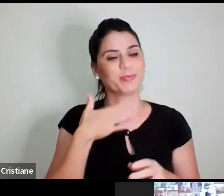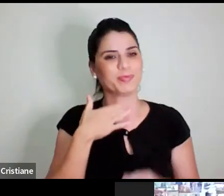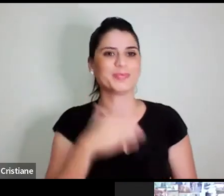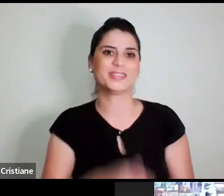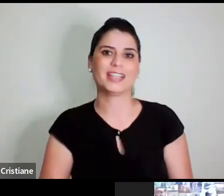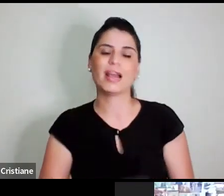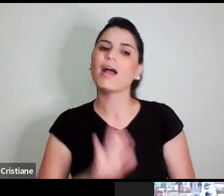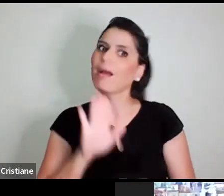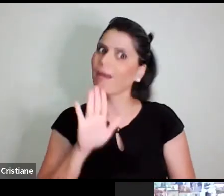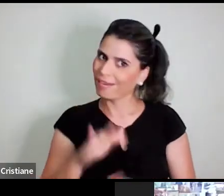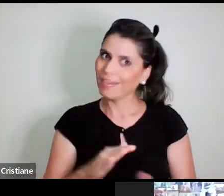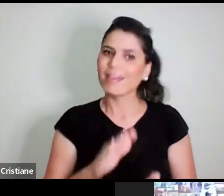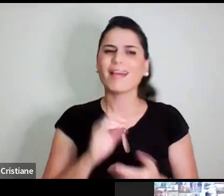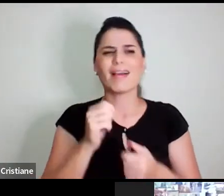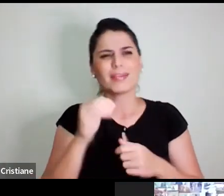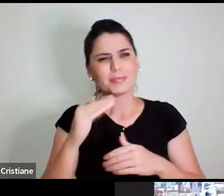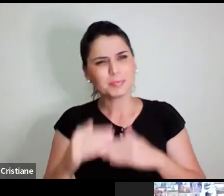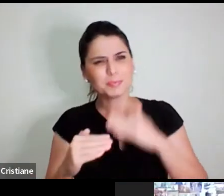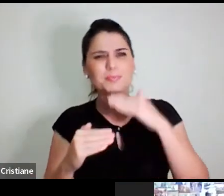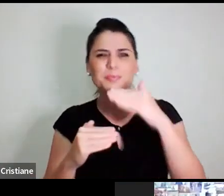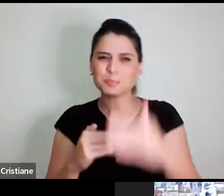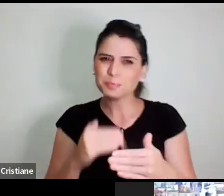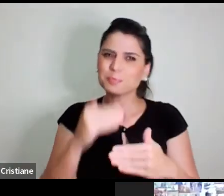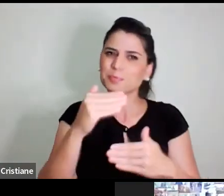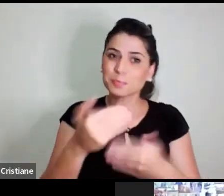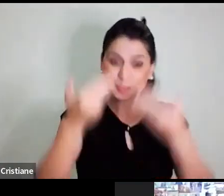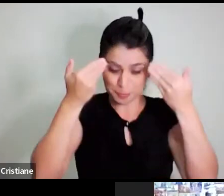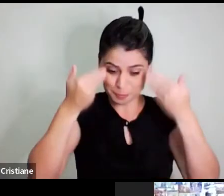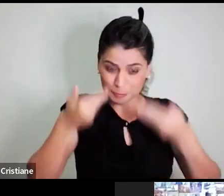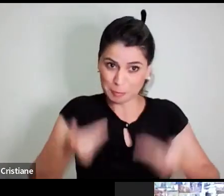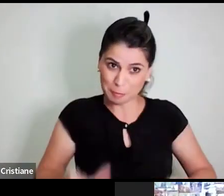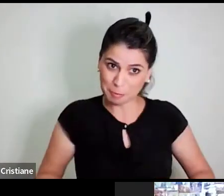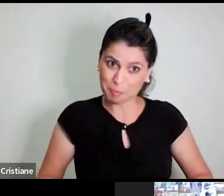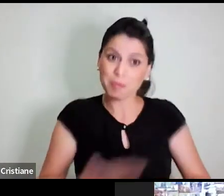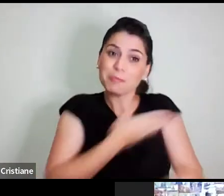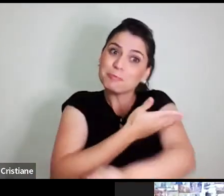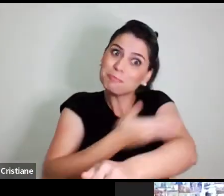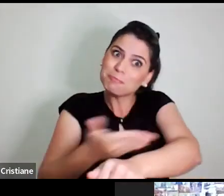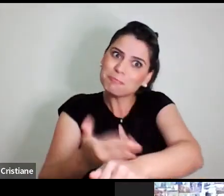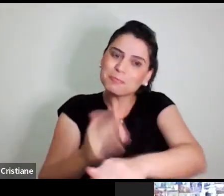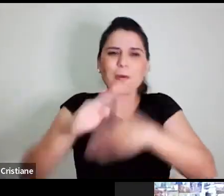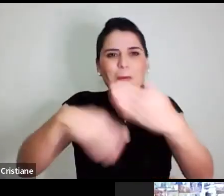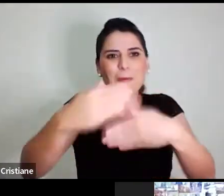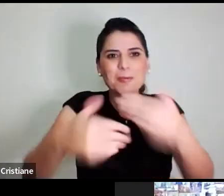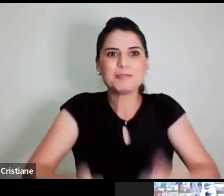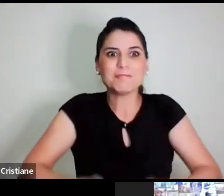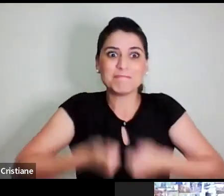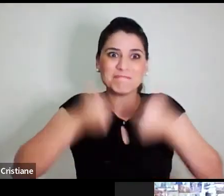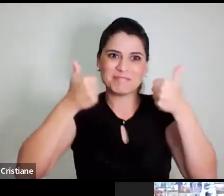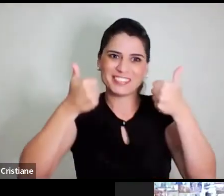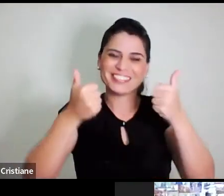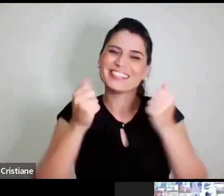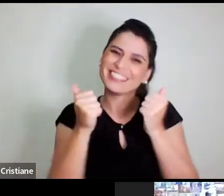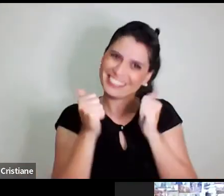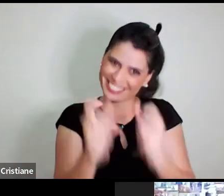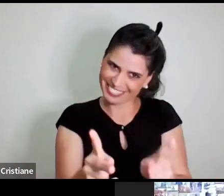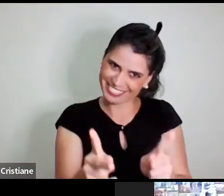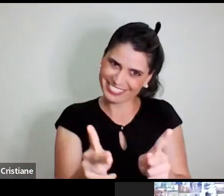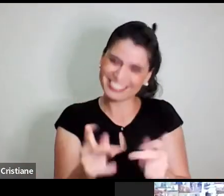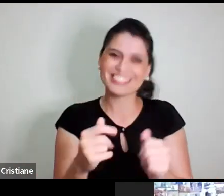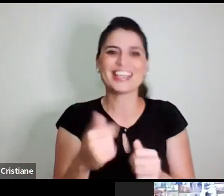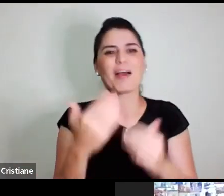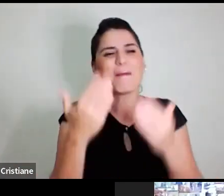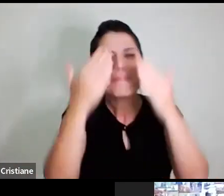vai acostumando, vai melhorando, mas já evoluiu muito, né? Já progrediu muito. Muito obrigado, Nazaré, por tirar do